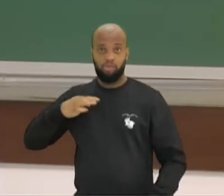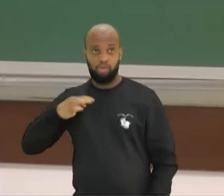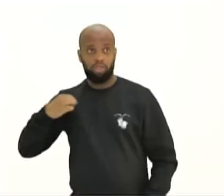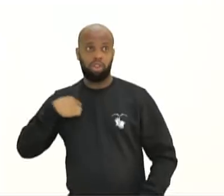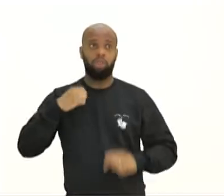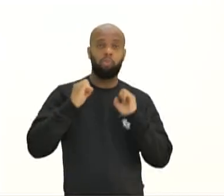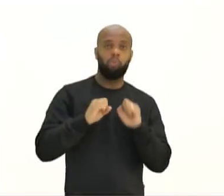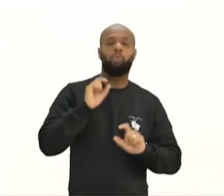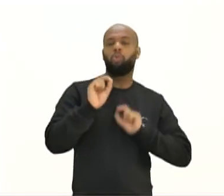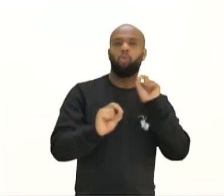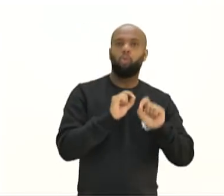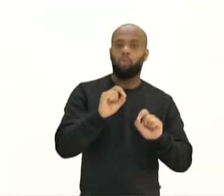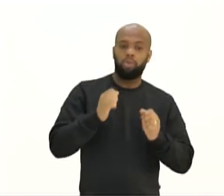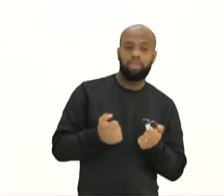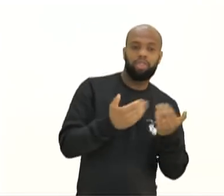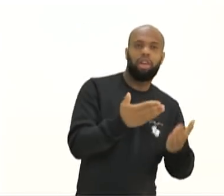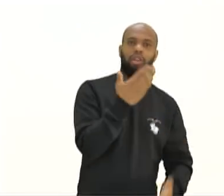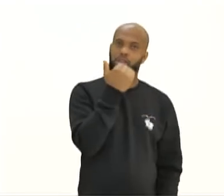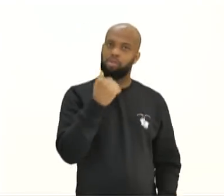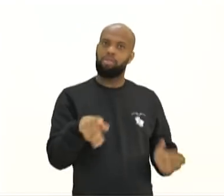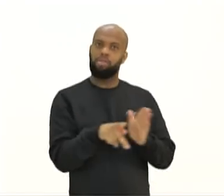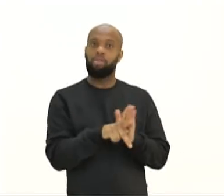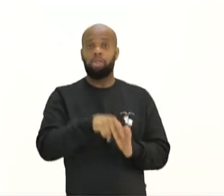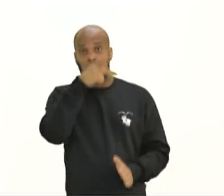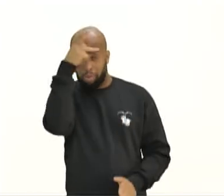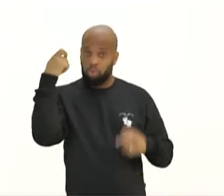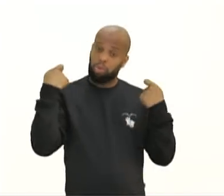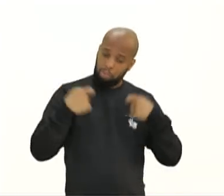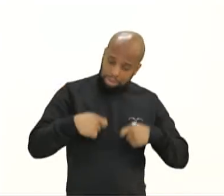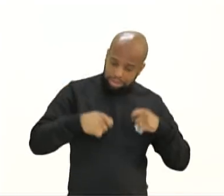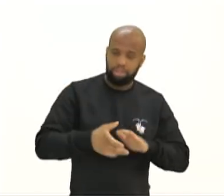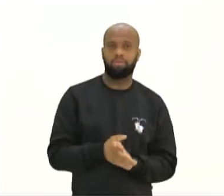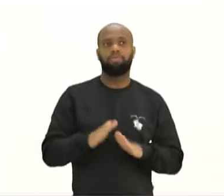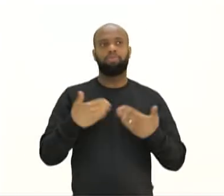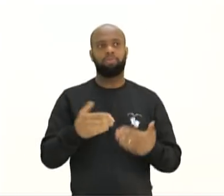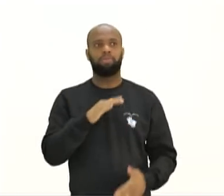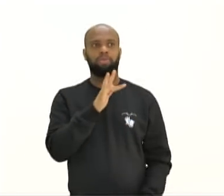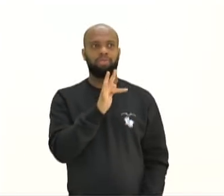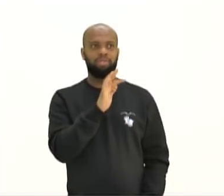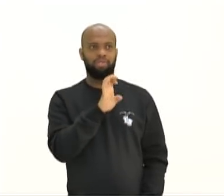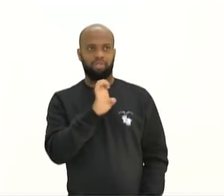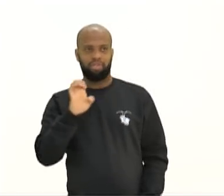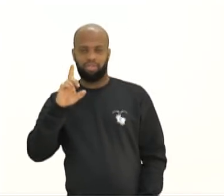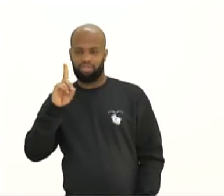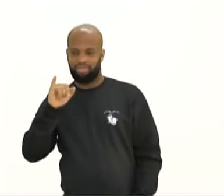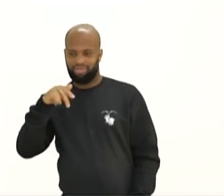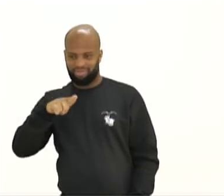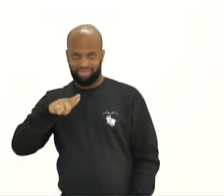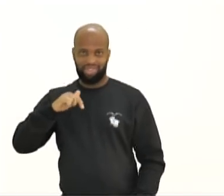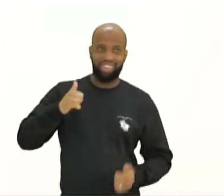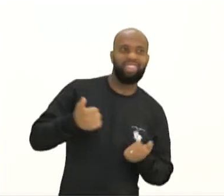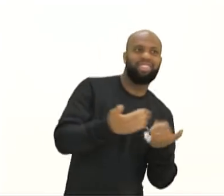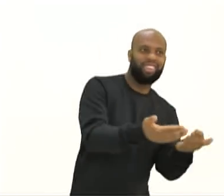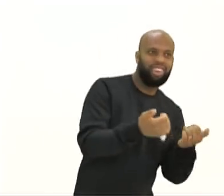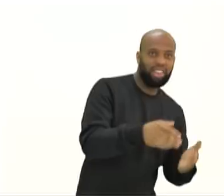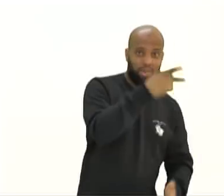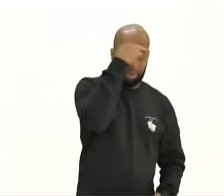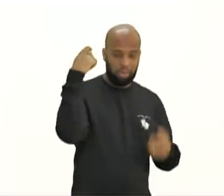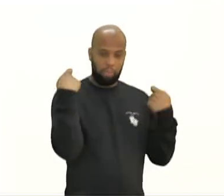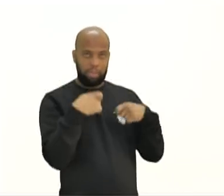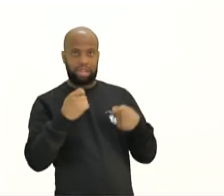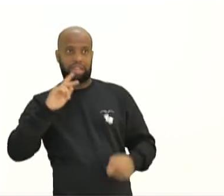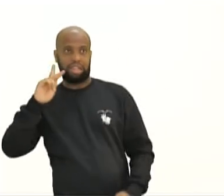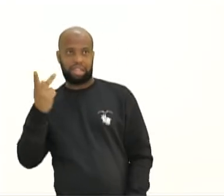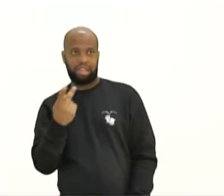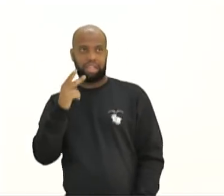posso doar alimentos para os necessitados, né? Então, feeding the hungry. Então, ela está alimentando os mais carentes. Você